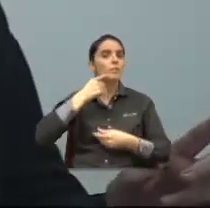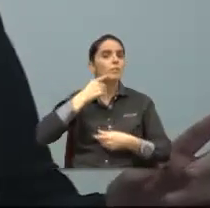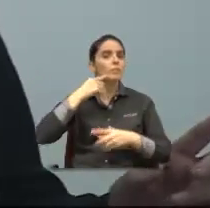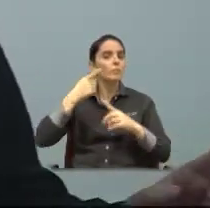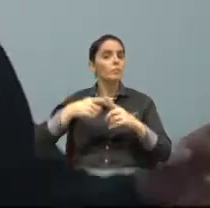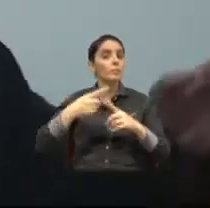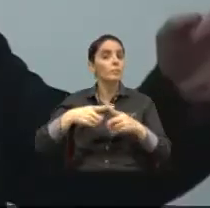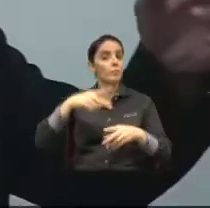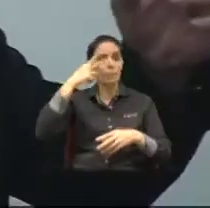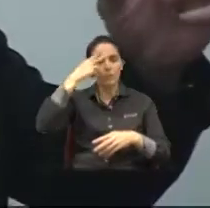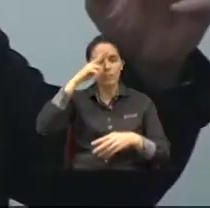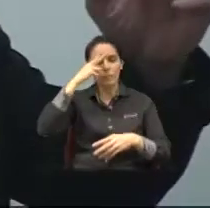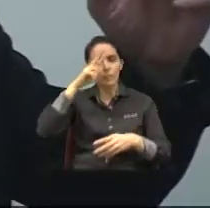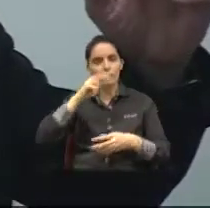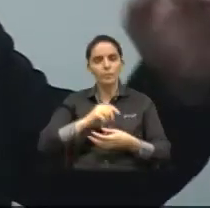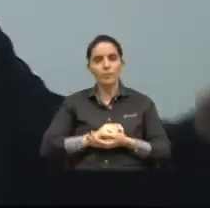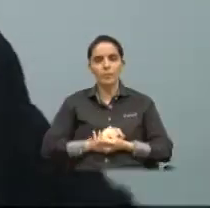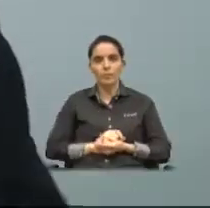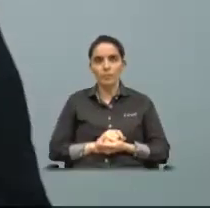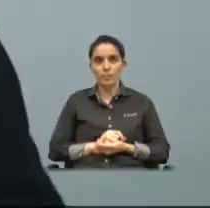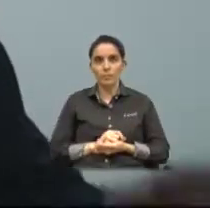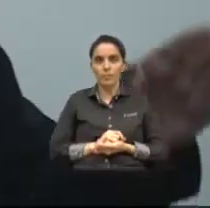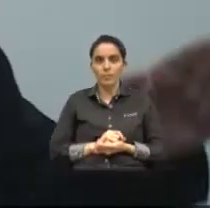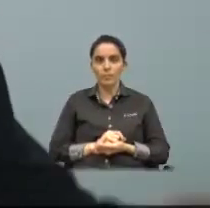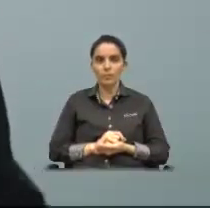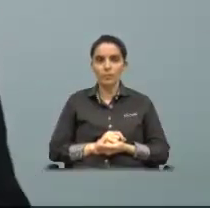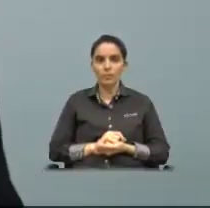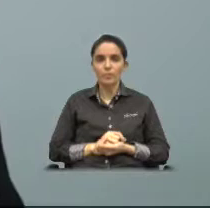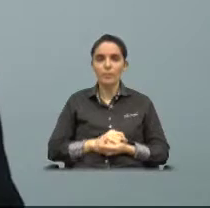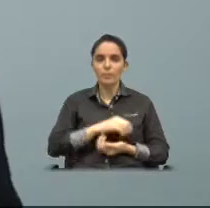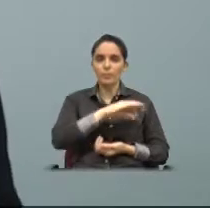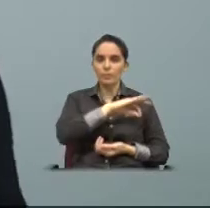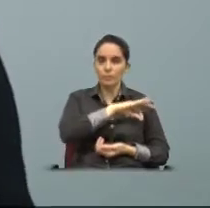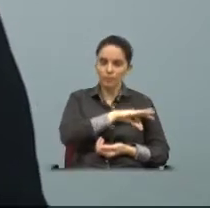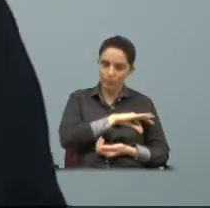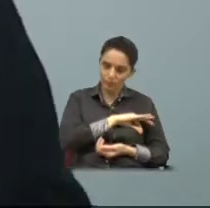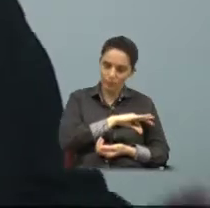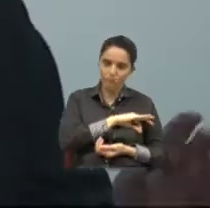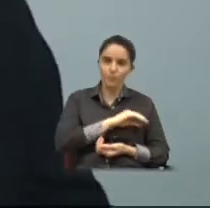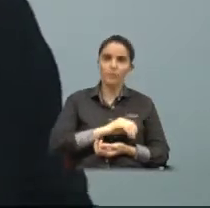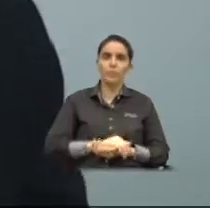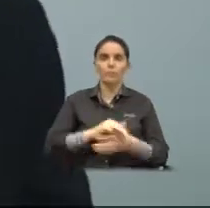lembrança, juntamente com o pessoal da polícia, capitão Costa, e quem